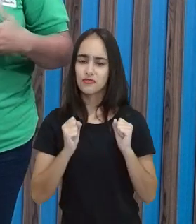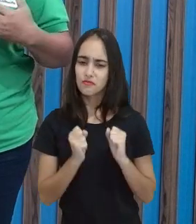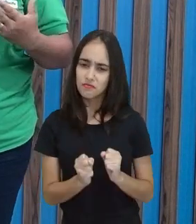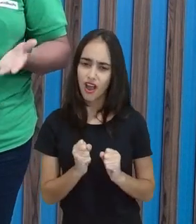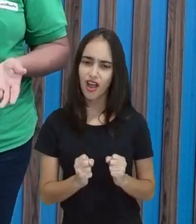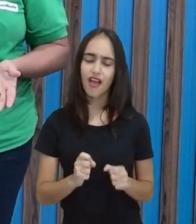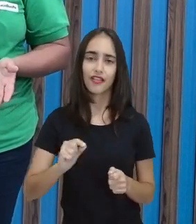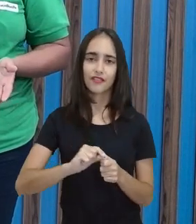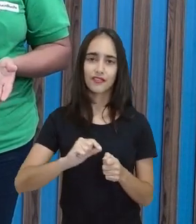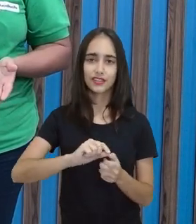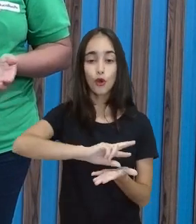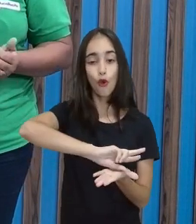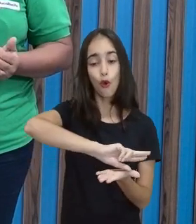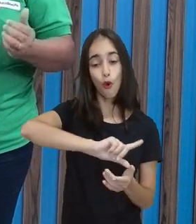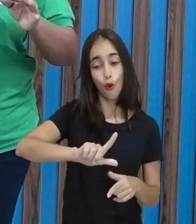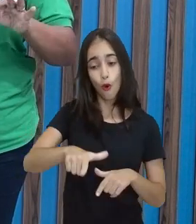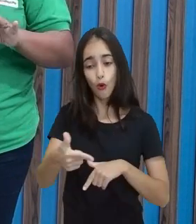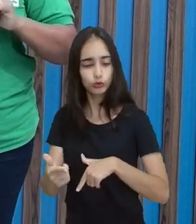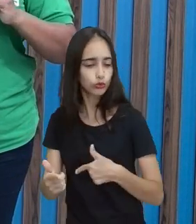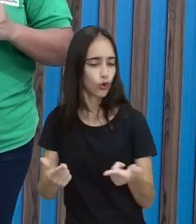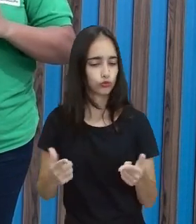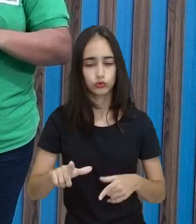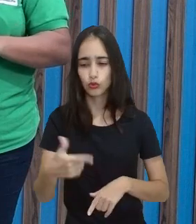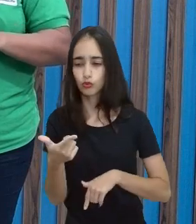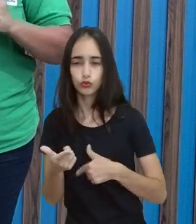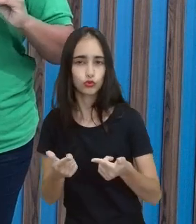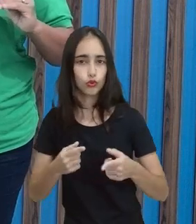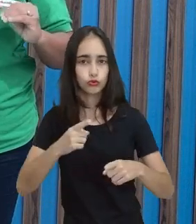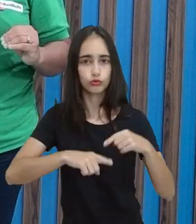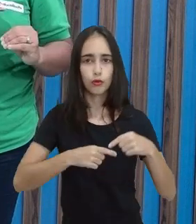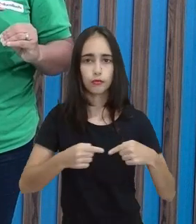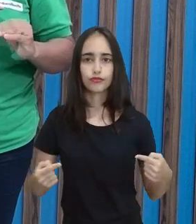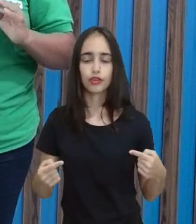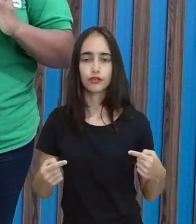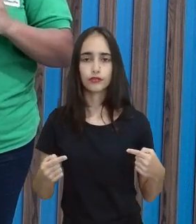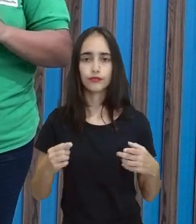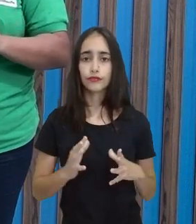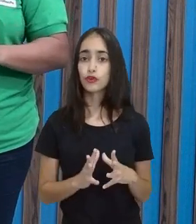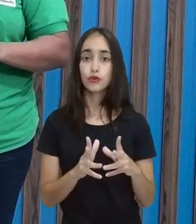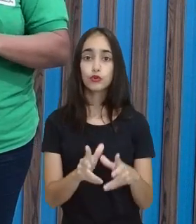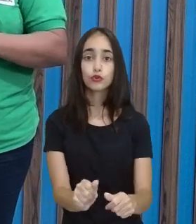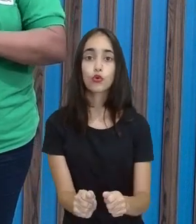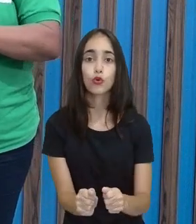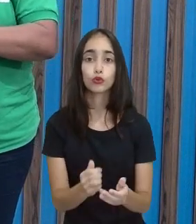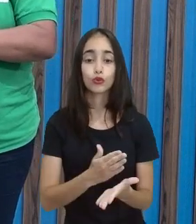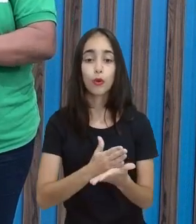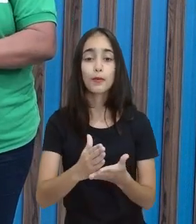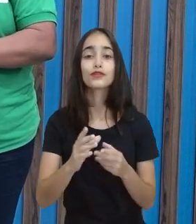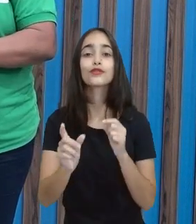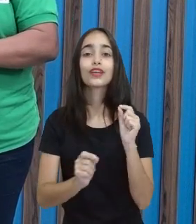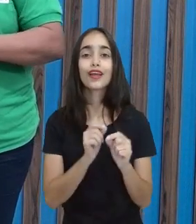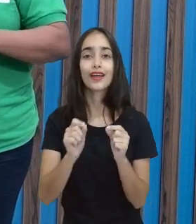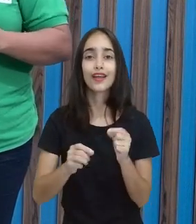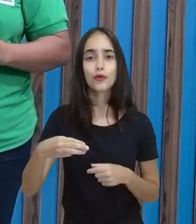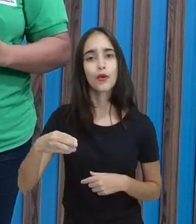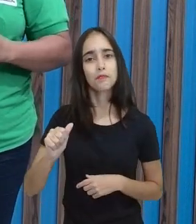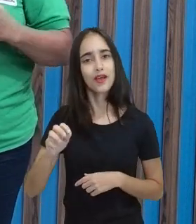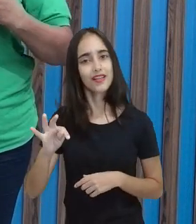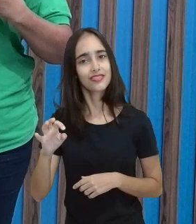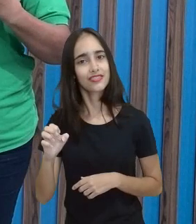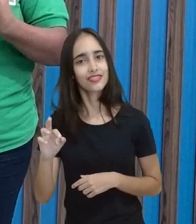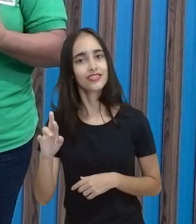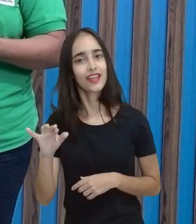materiais, outros objetos, tá? Então, mas tudo isso a partir de quê? A partir de uma matéria-prima.